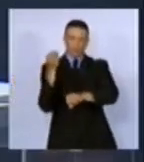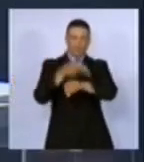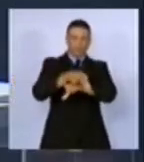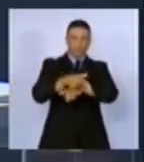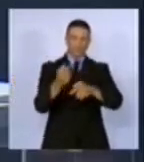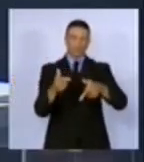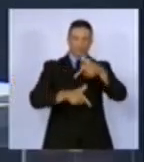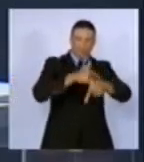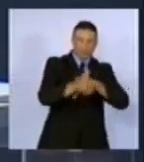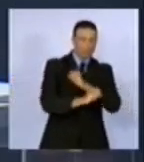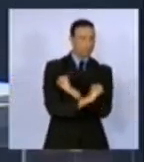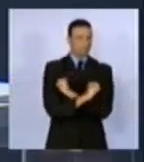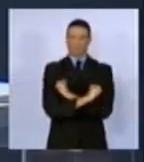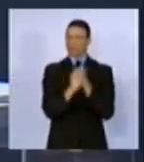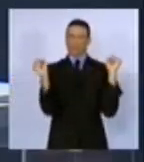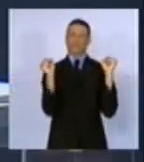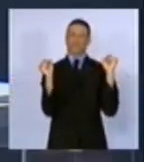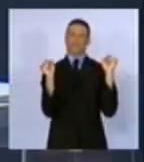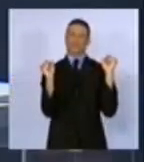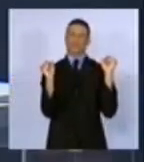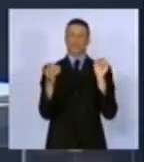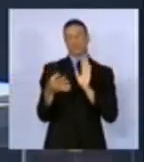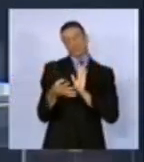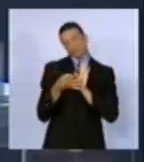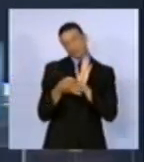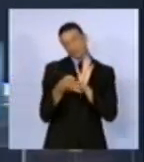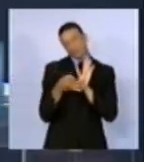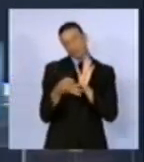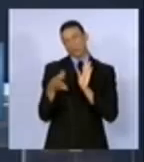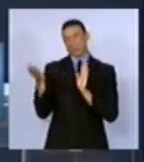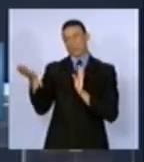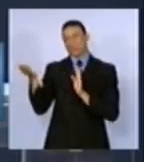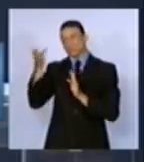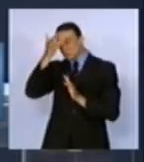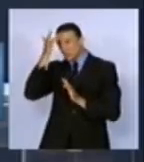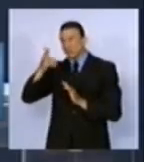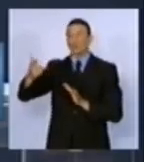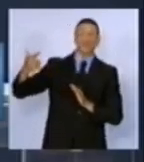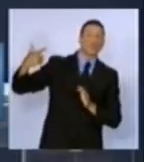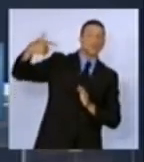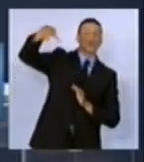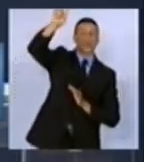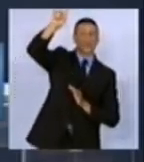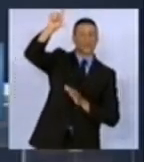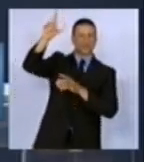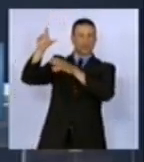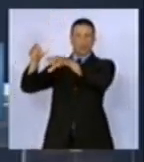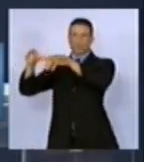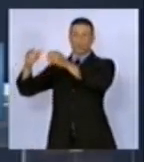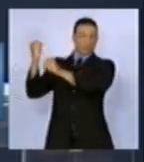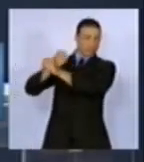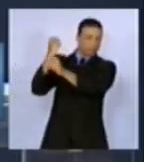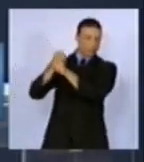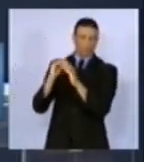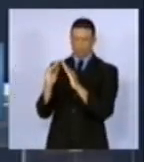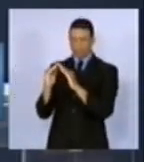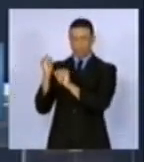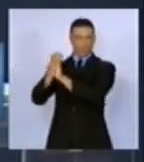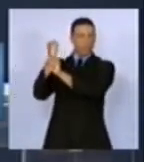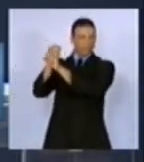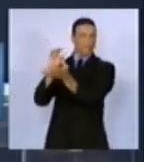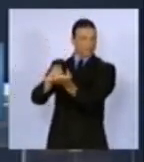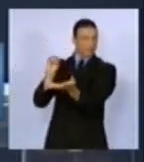contingente de trabalhadores uma hipótese é que esses trabalhadores poderiam migrar para a construção civil